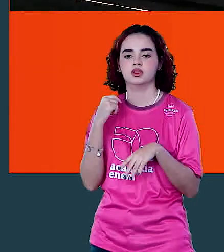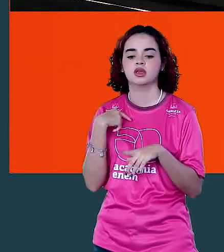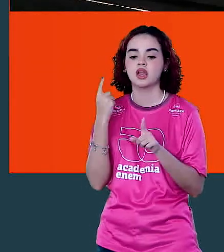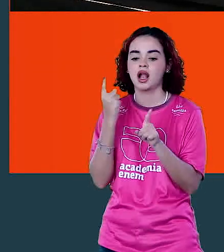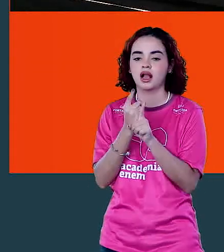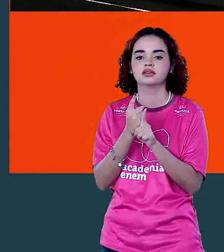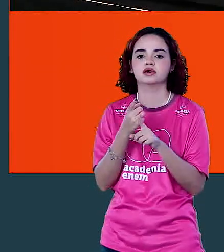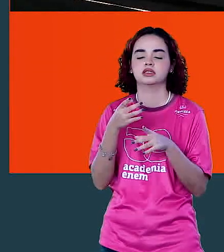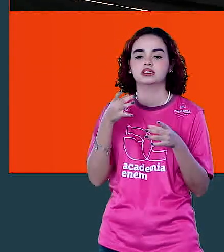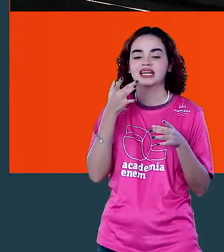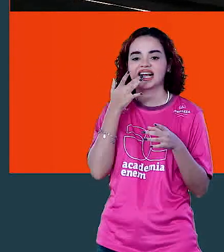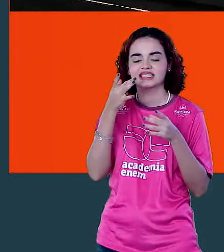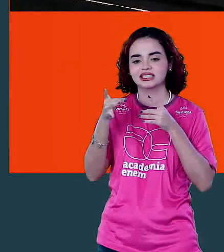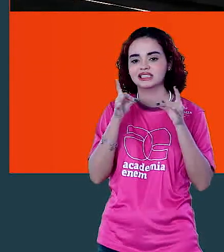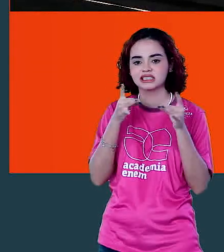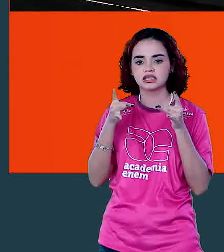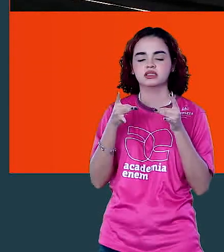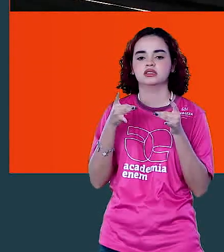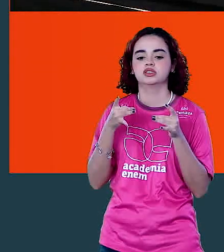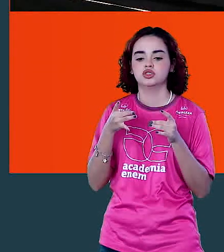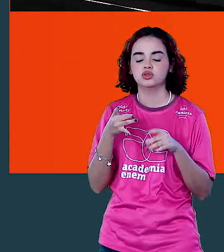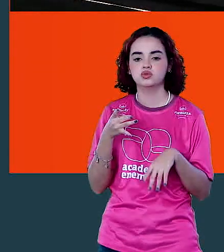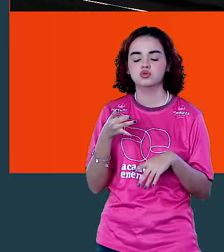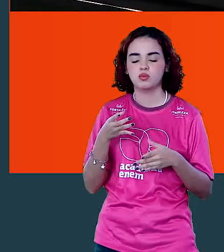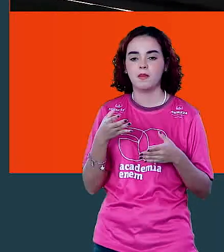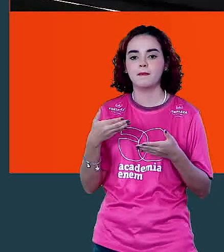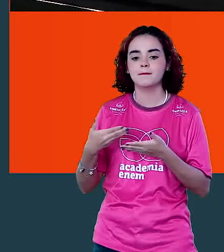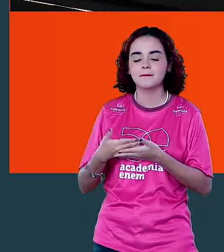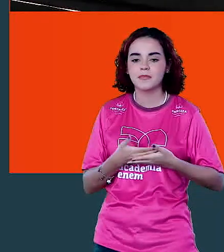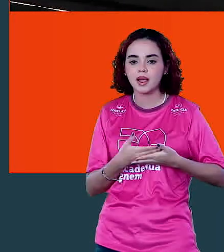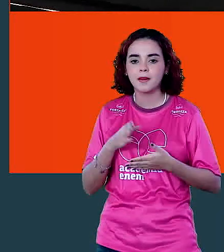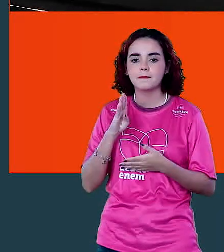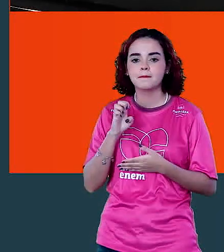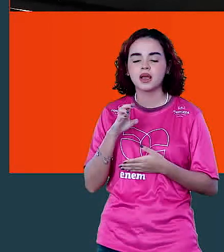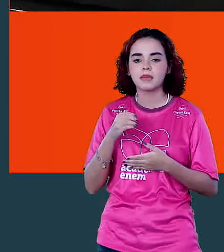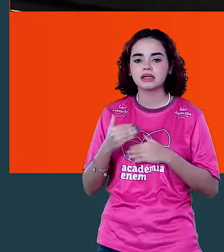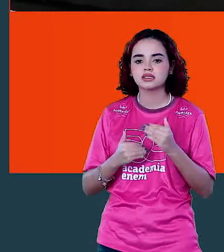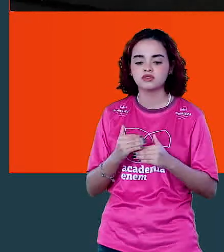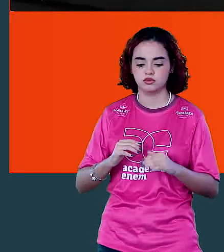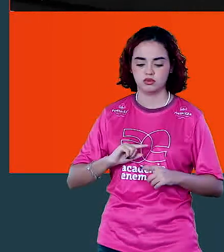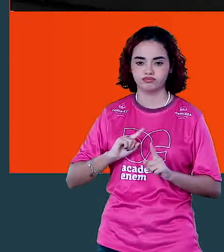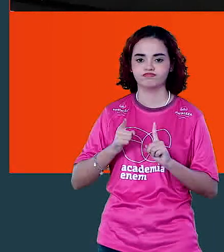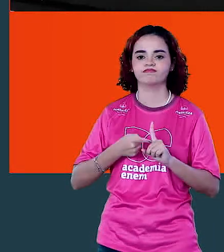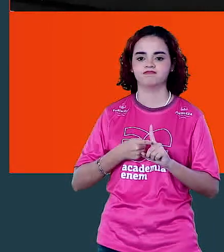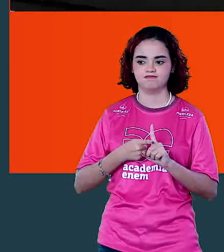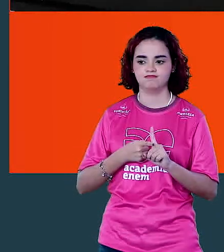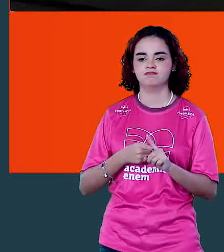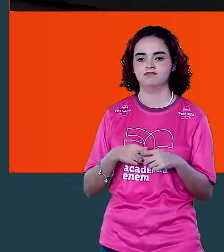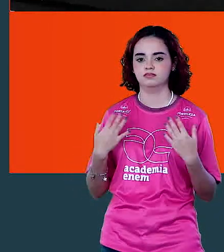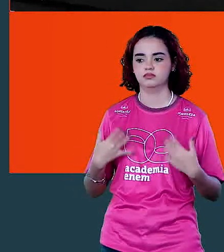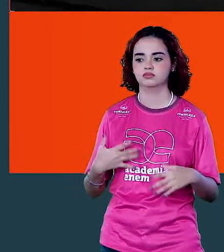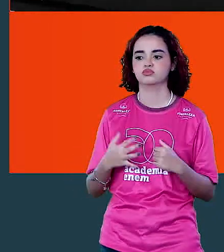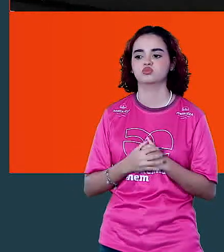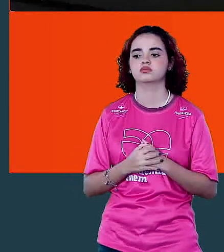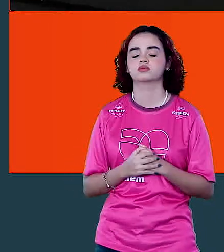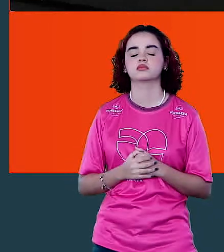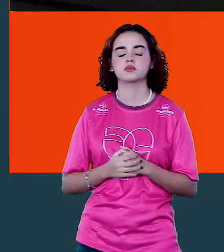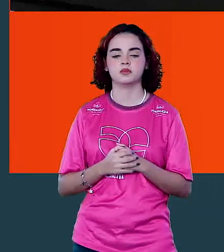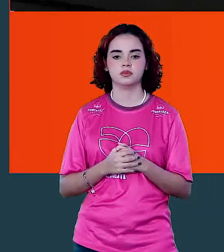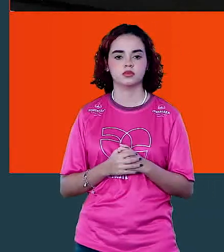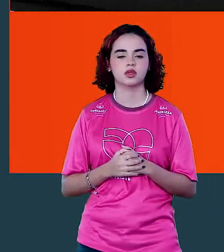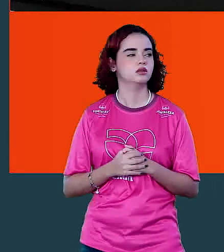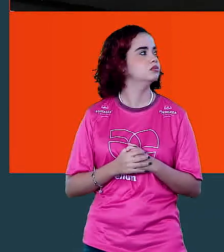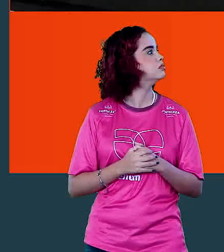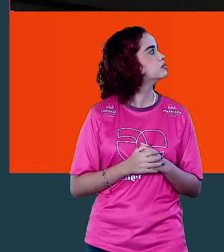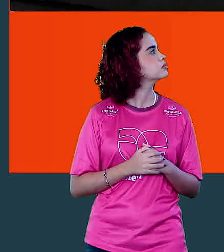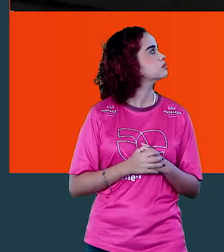né? Então, vamos lá. A ação de fatores abióticos, aliada à